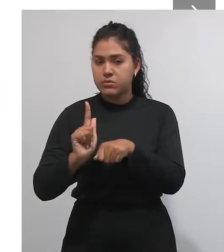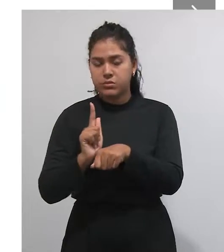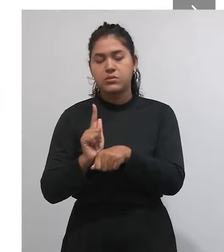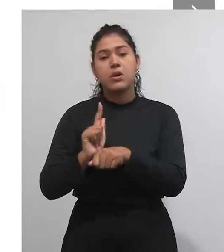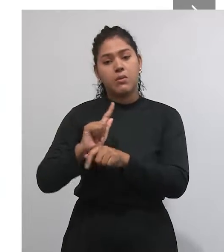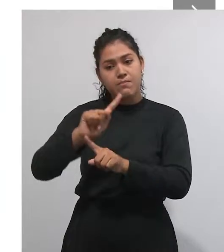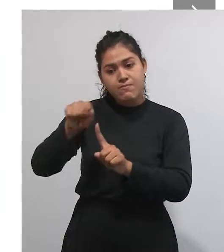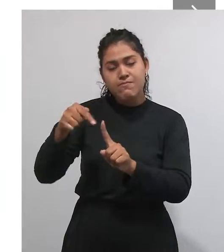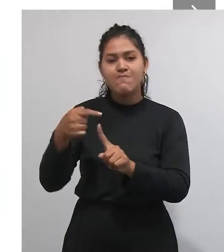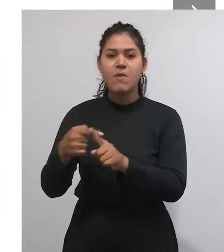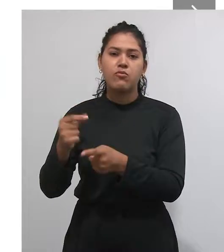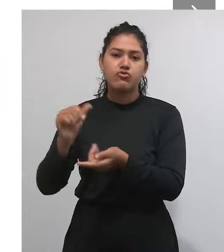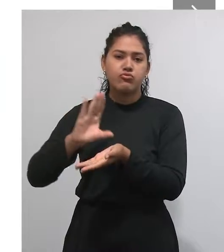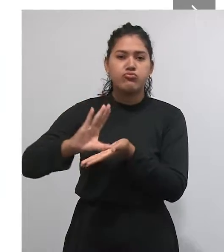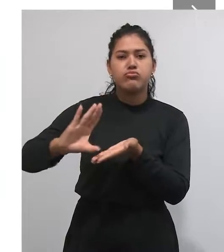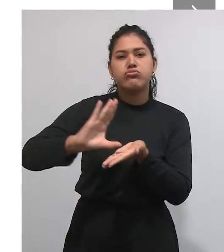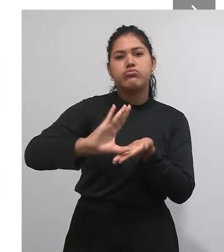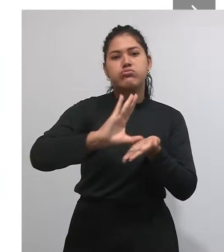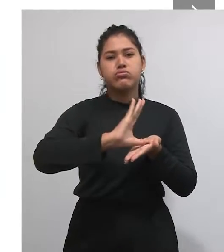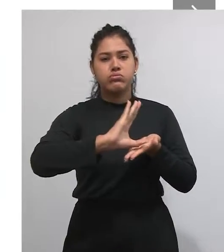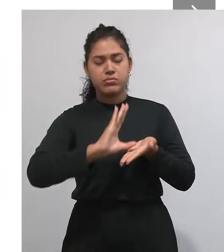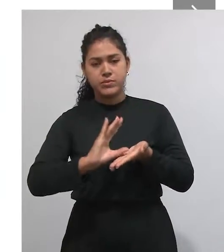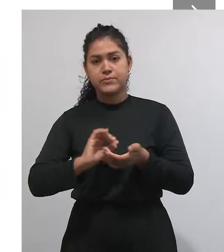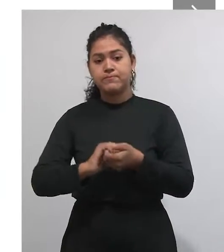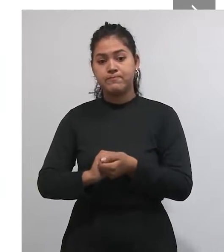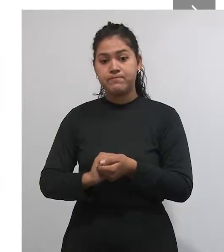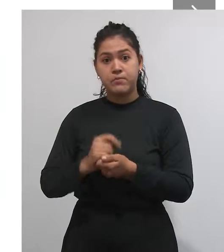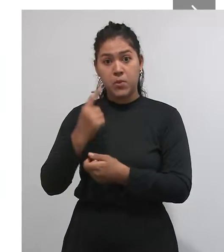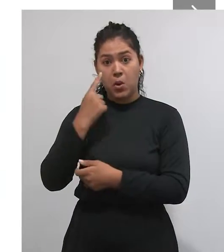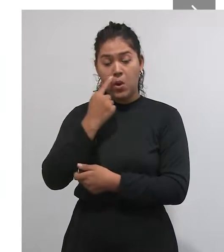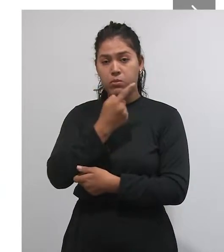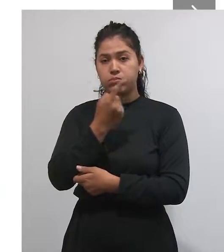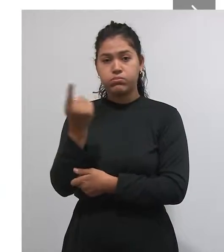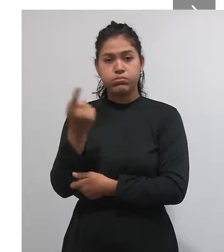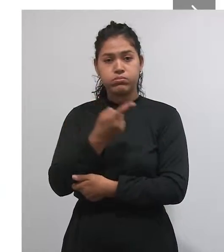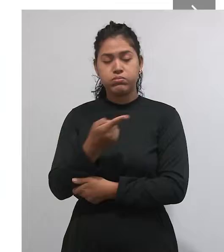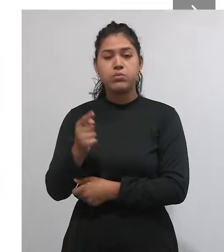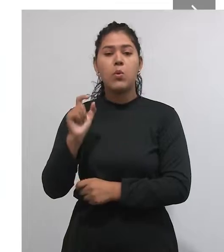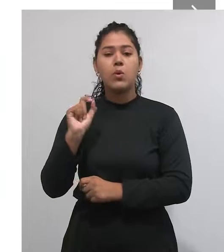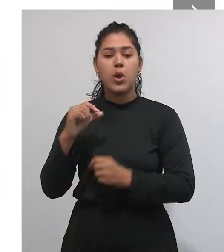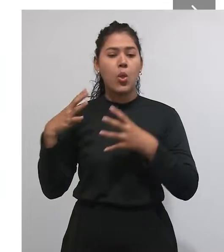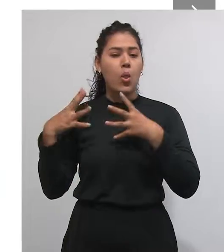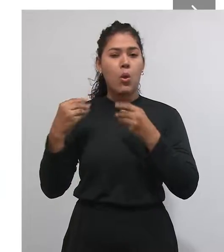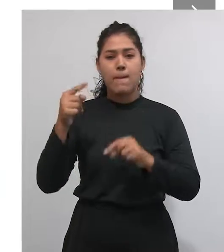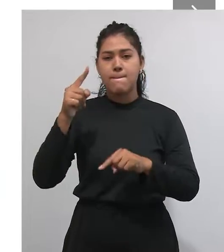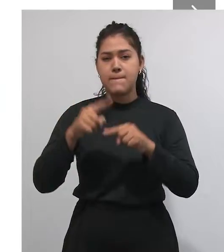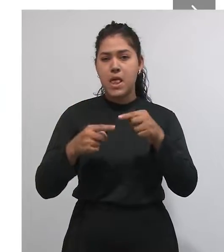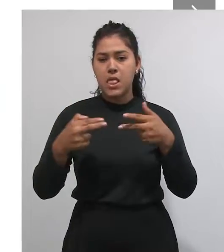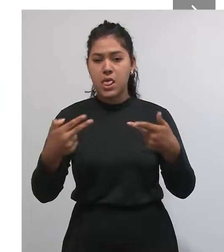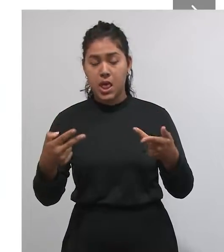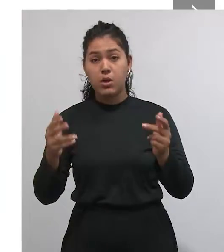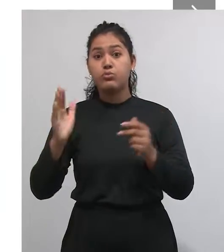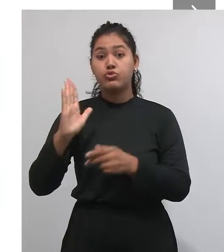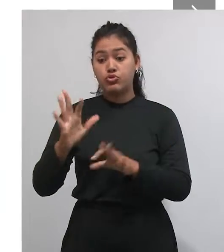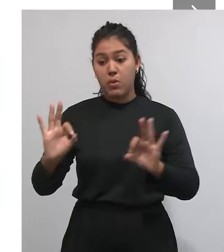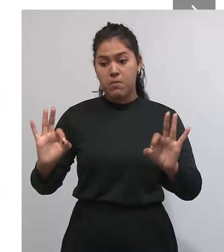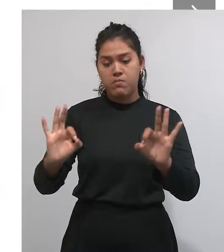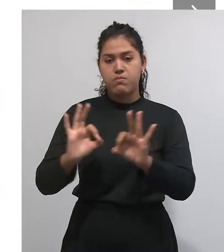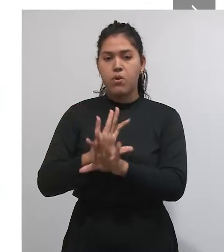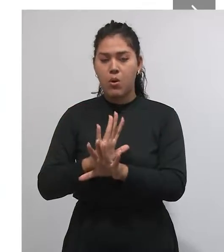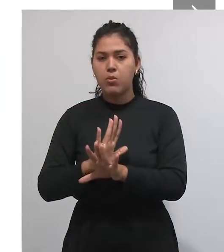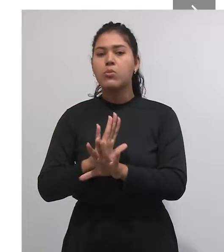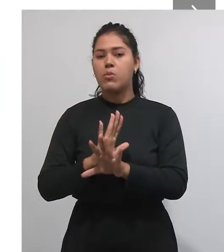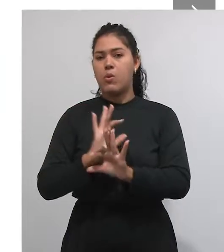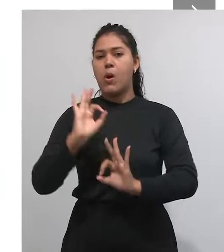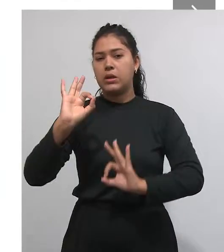financiamento educacional. Bom, todos esses elementos que estão aqui na nossa tela, eles são interativos, tá? Eles foram